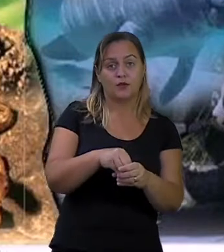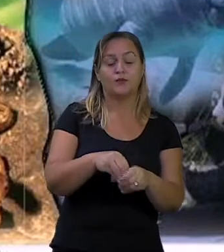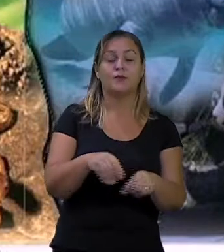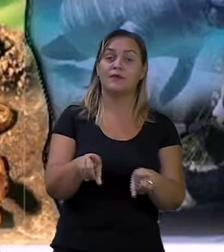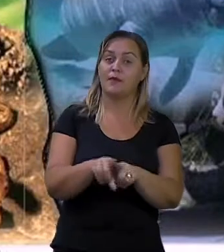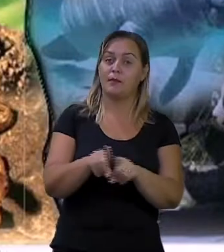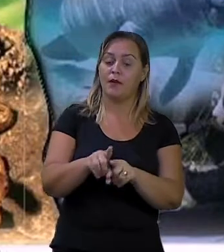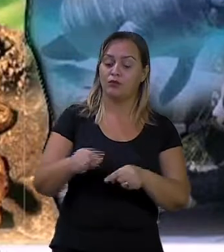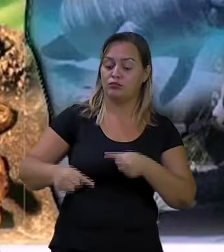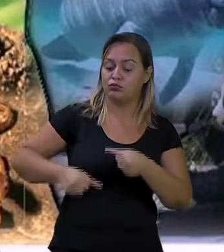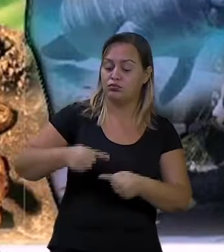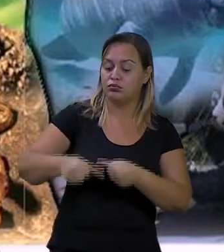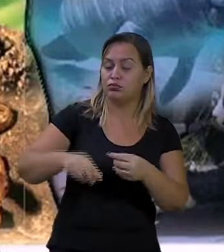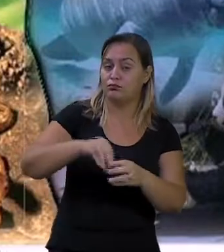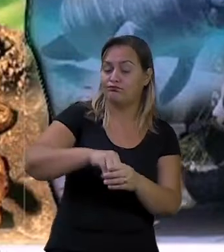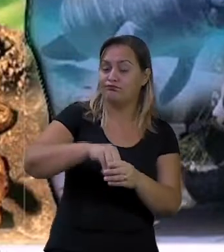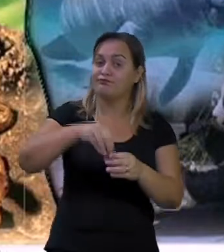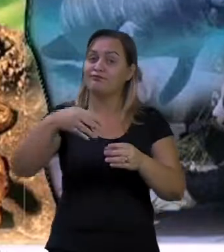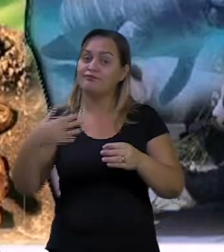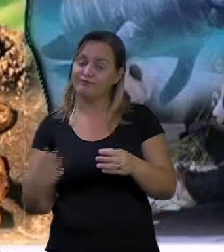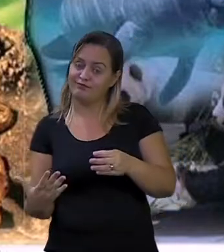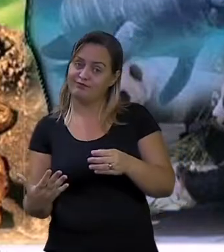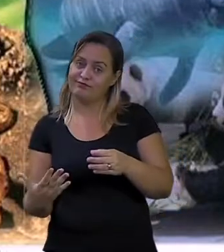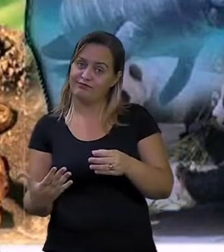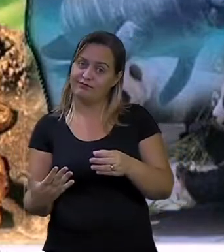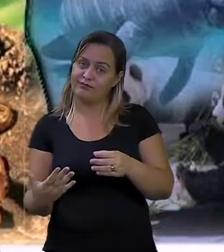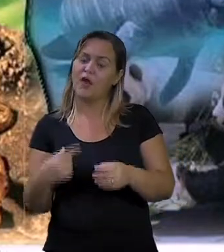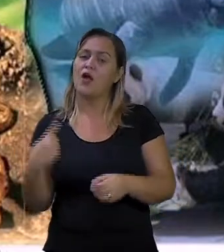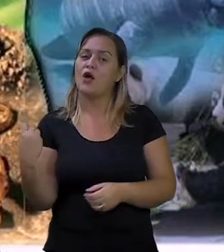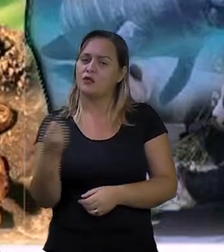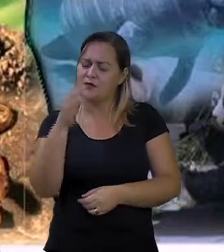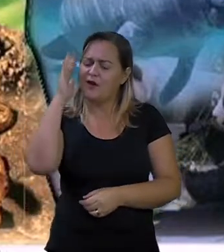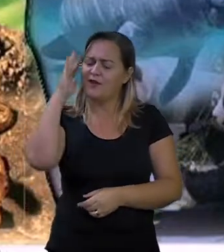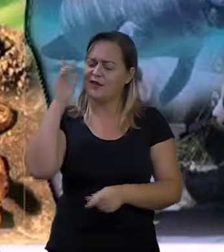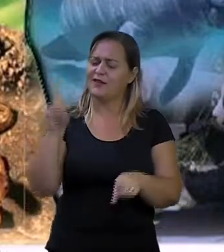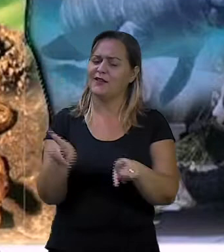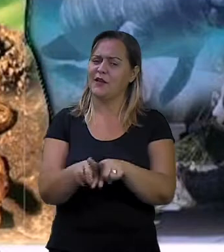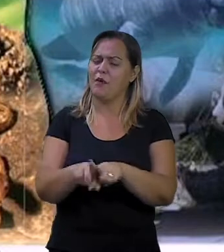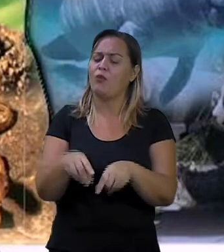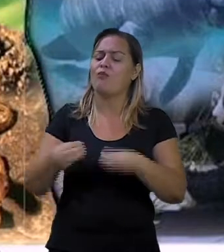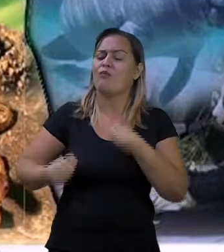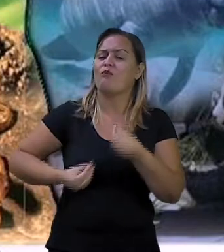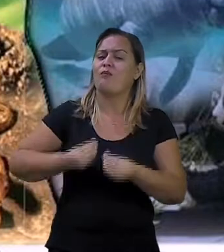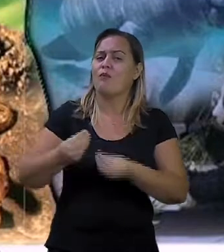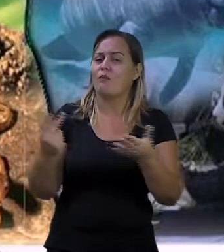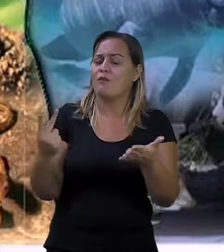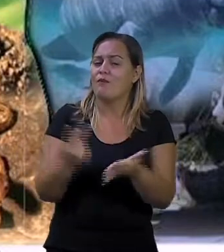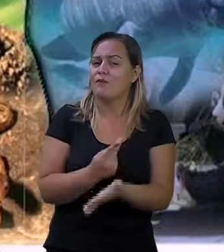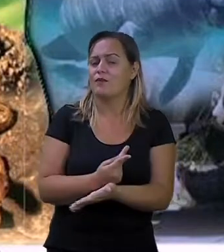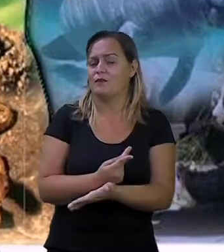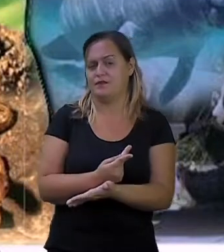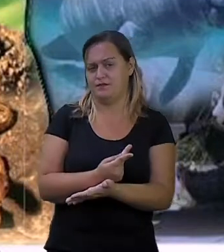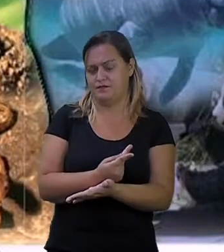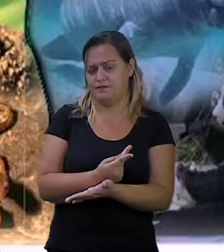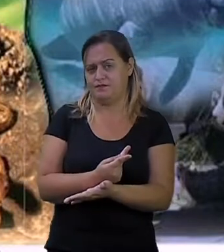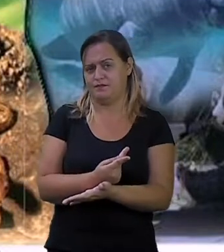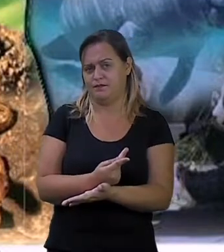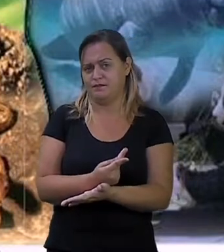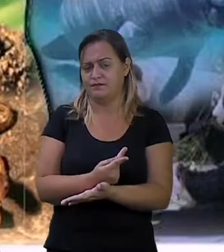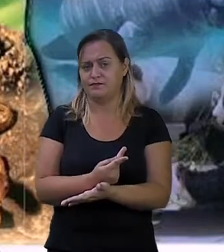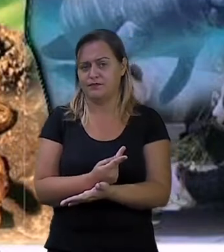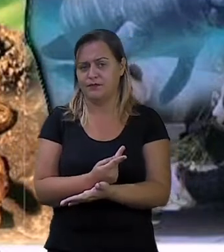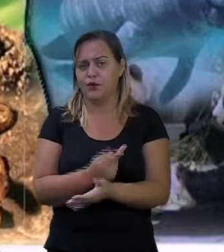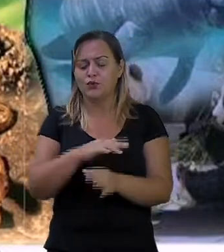fora. Para que ela aconteça, a gente vai entender como isso, todo o meio está